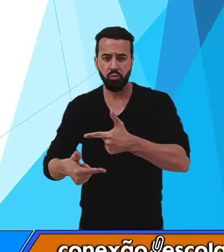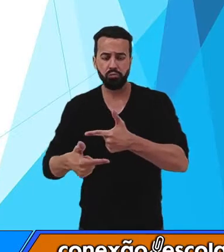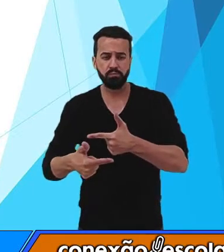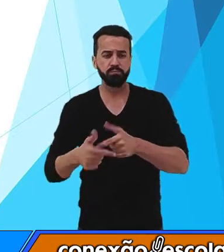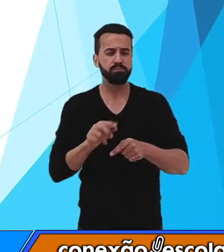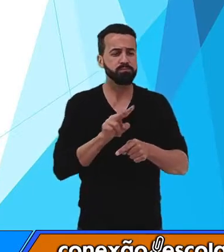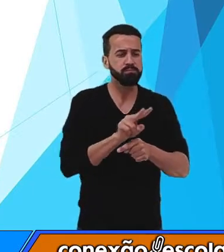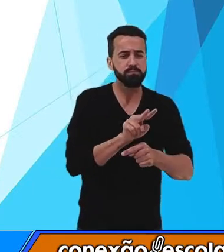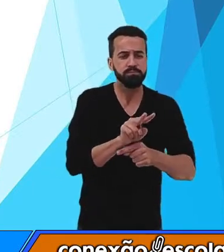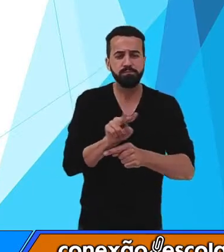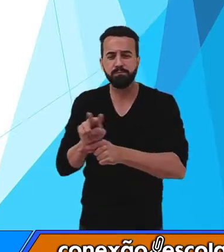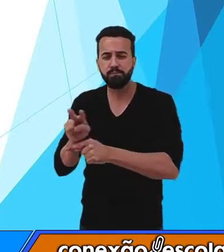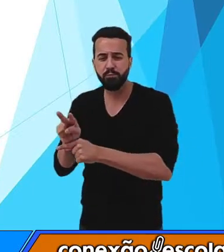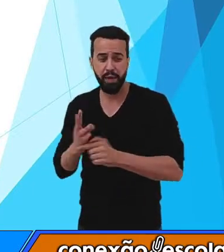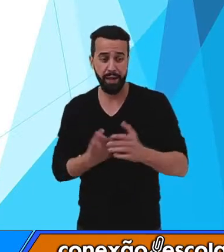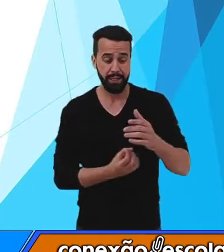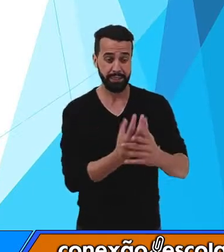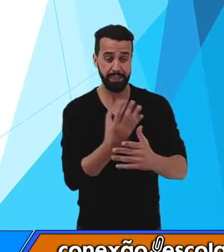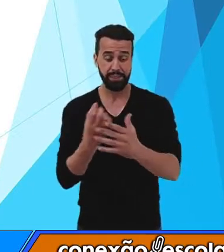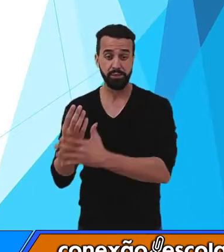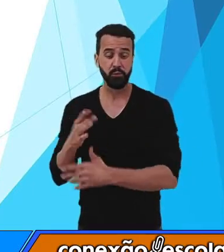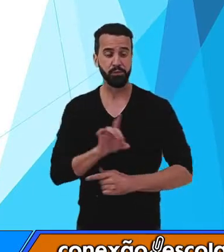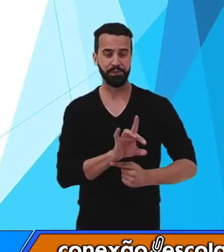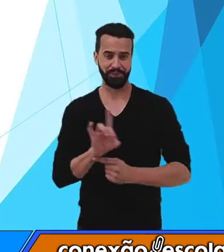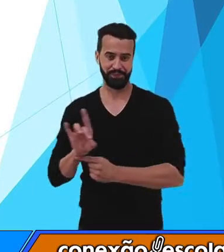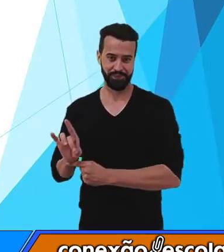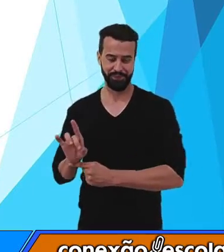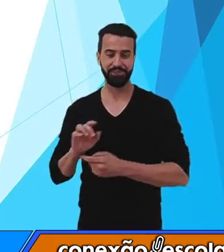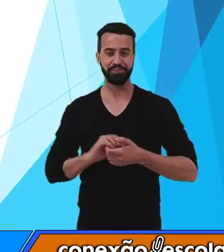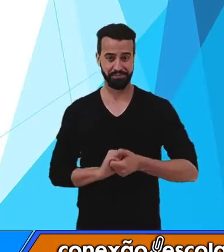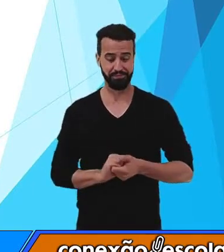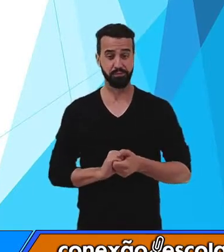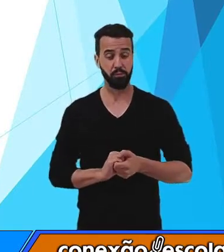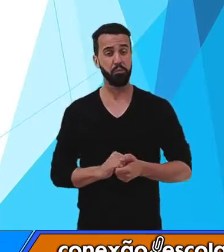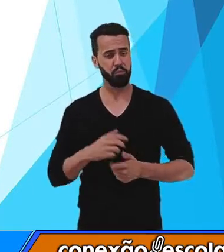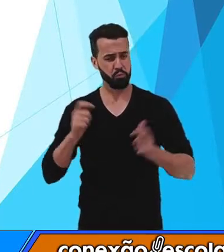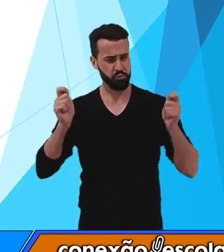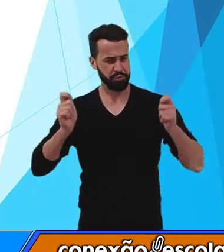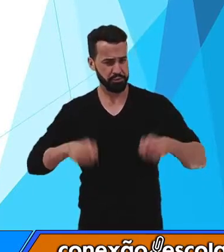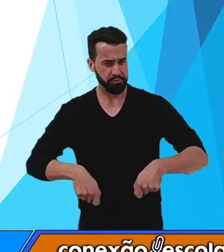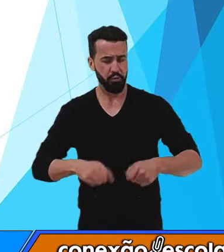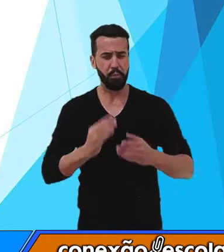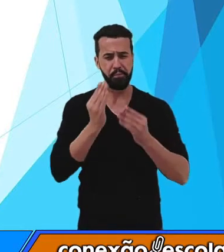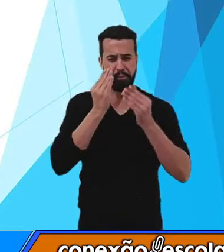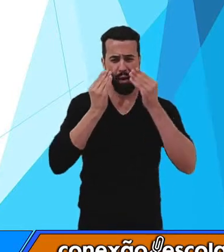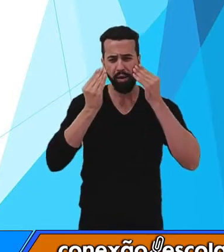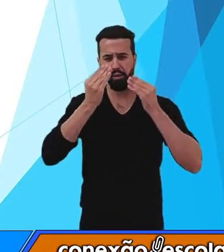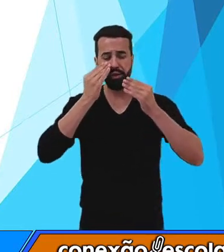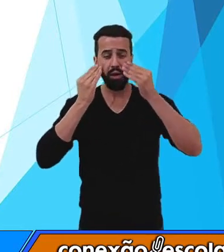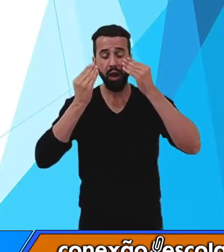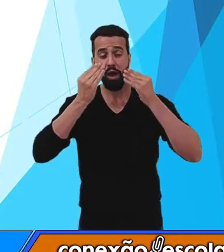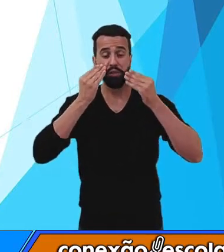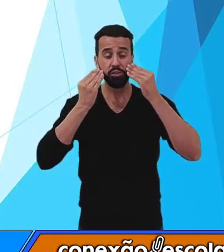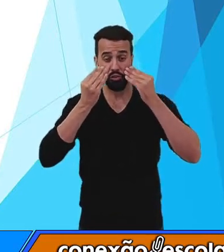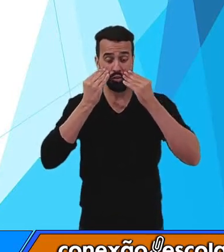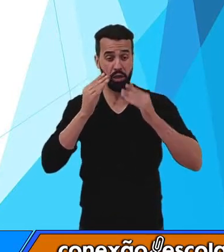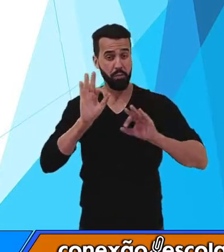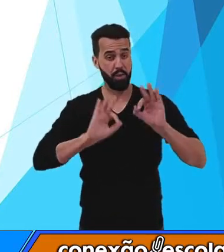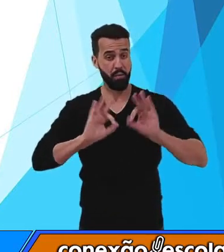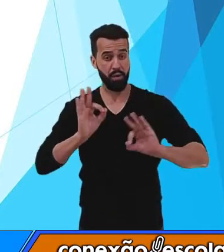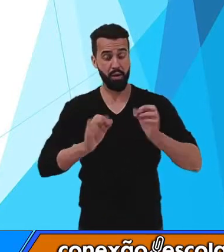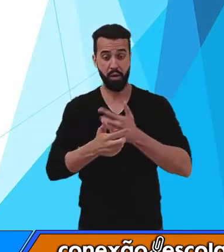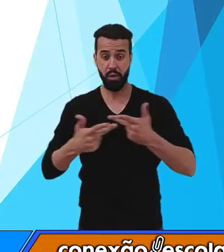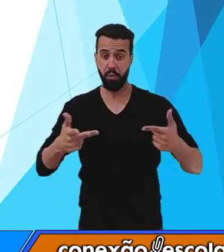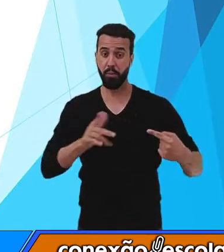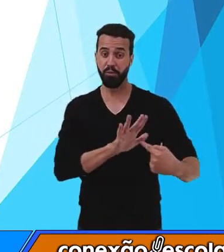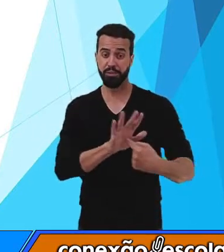a concepção dos mesmos, com vistas a ressaltar e/ou criar elementos que